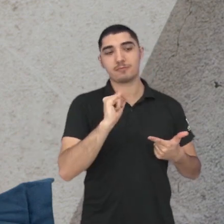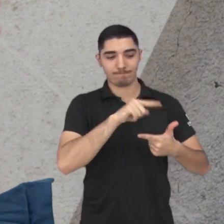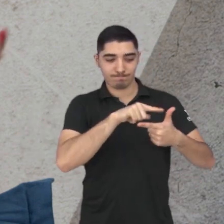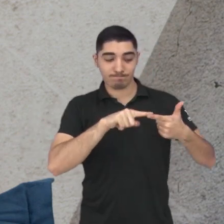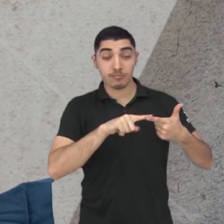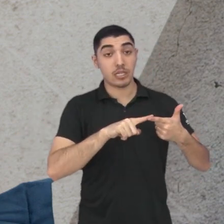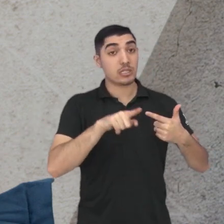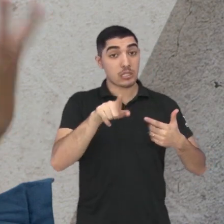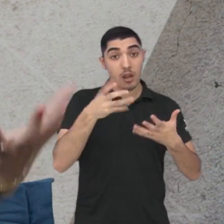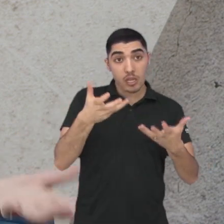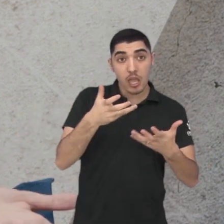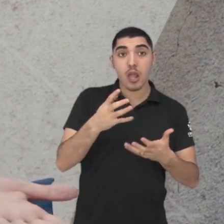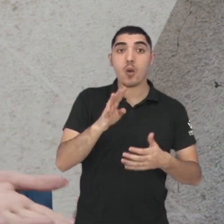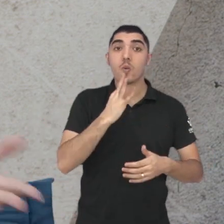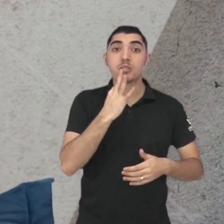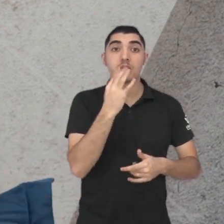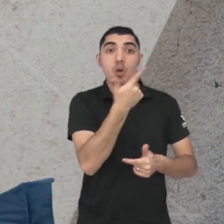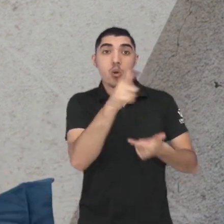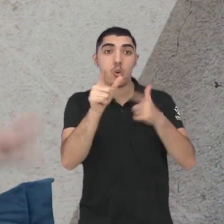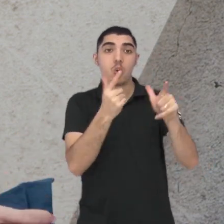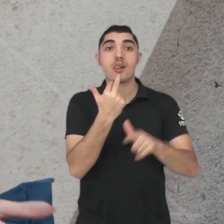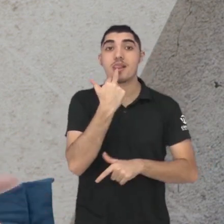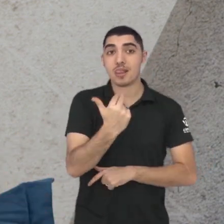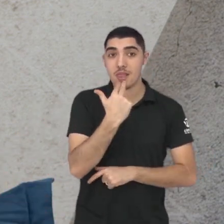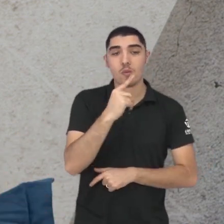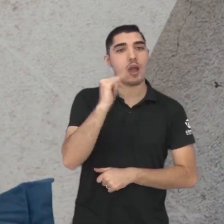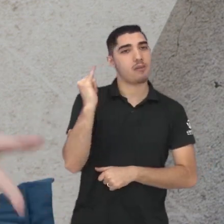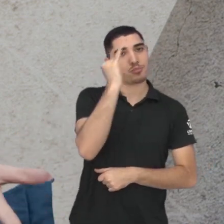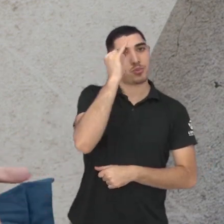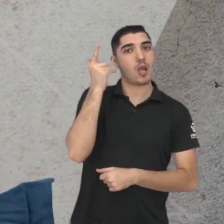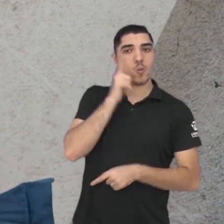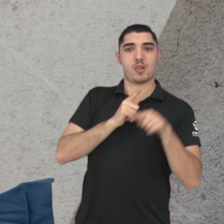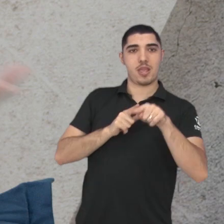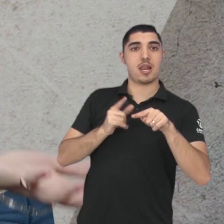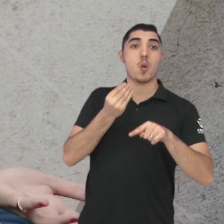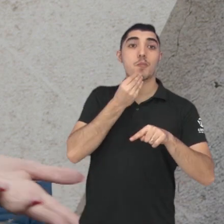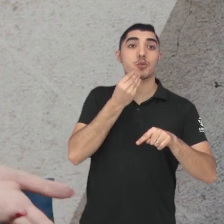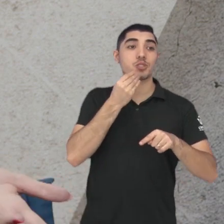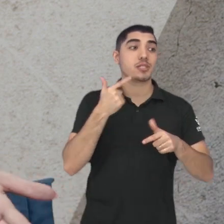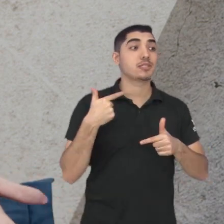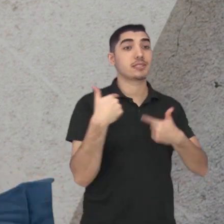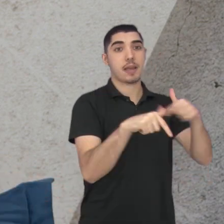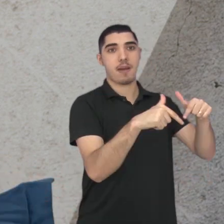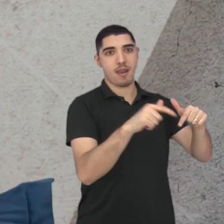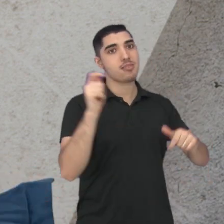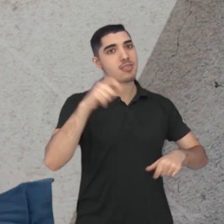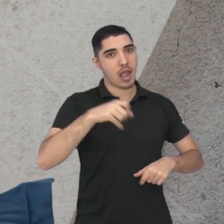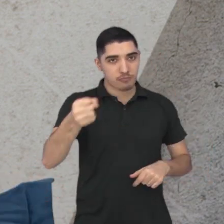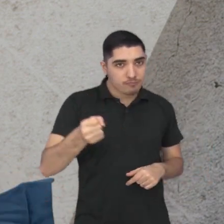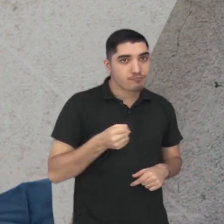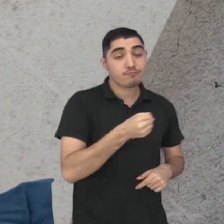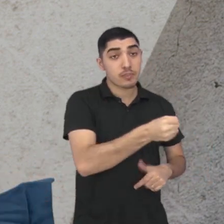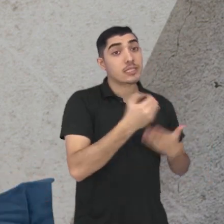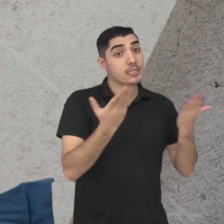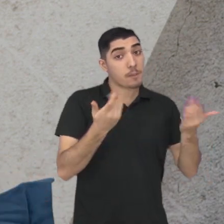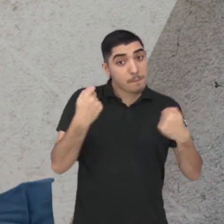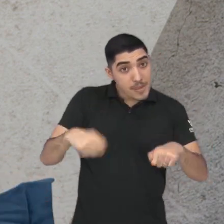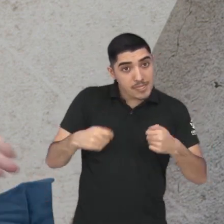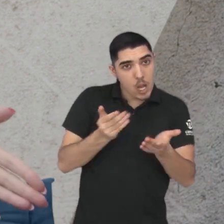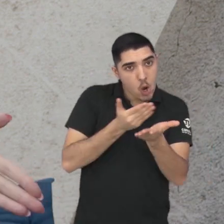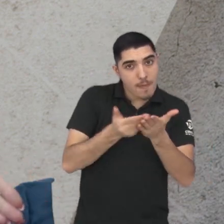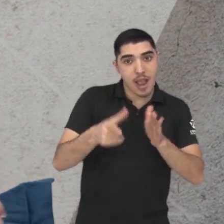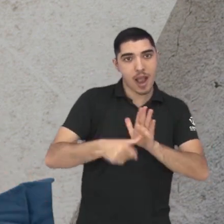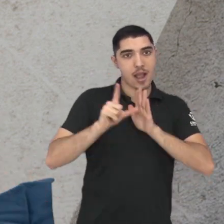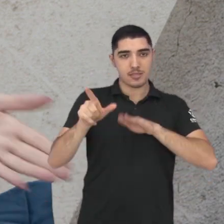assim, se puder partir para outras línguas também, isso ajuda muito a ampliar suas oportunidades e abrir suas portas. Então, assim, começar a fazer